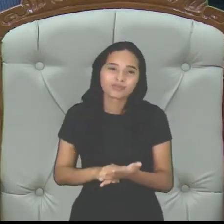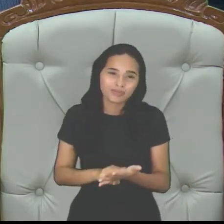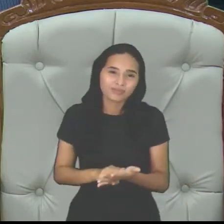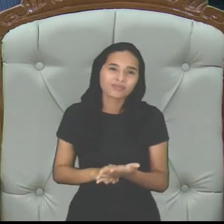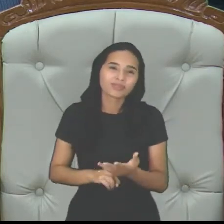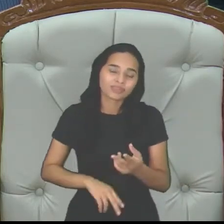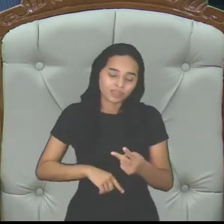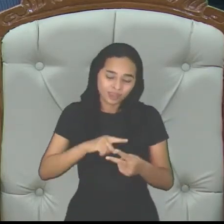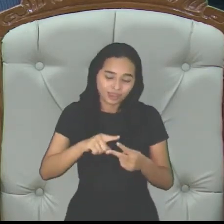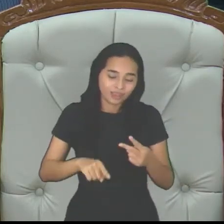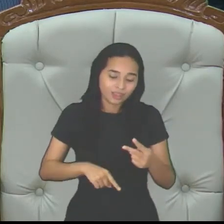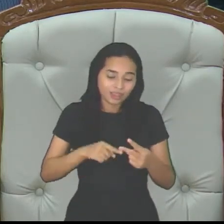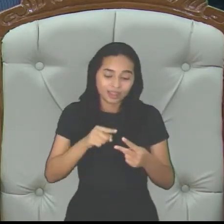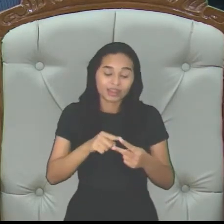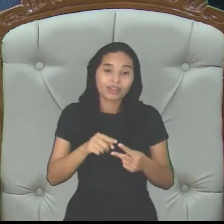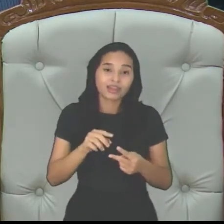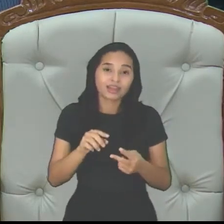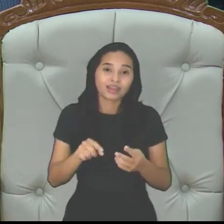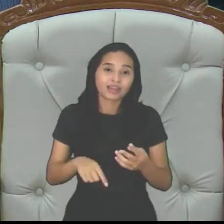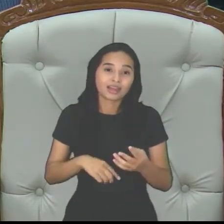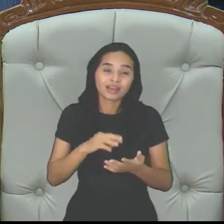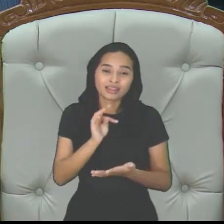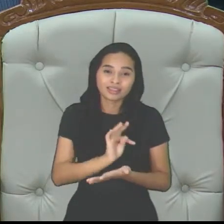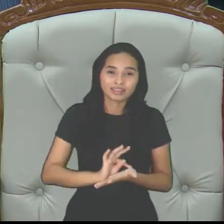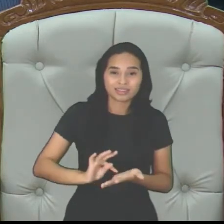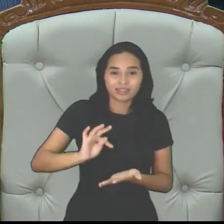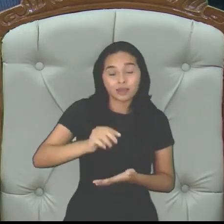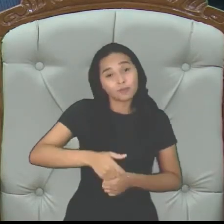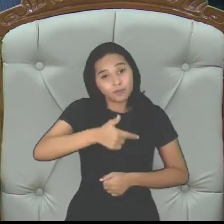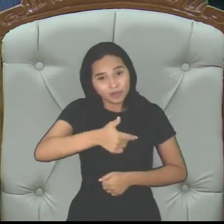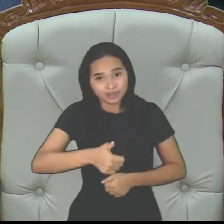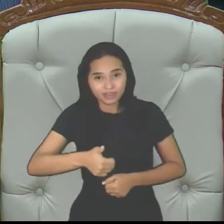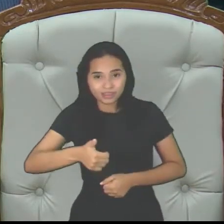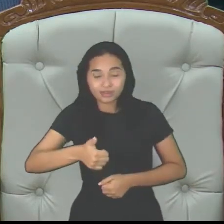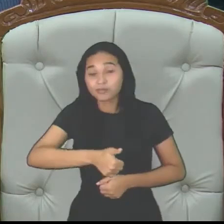aos Tessalonicenses. 2 são cartas com a temática